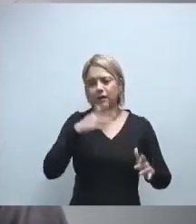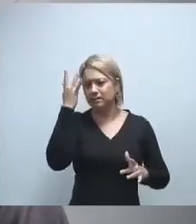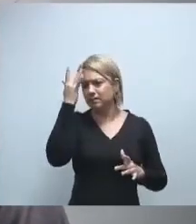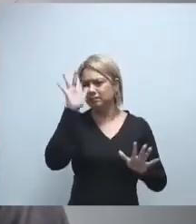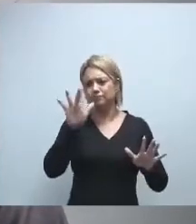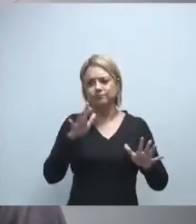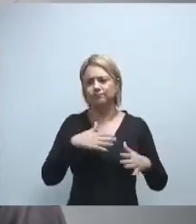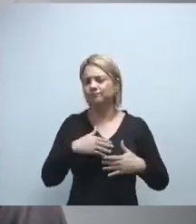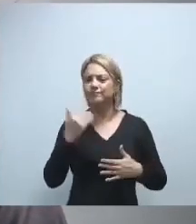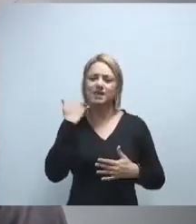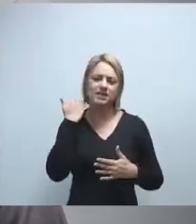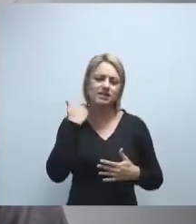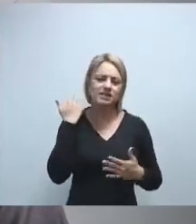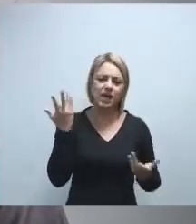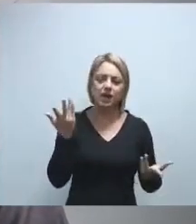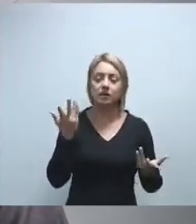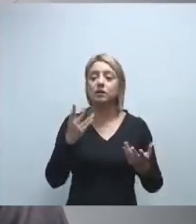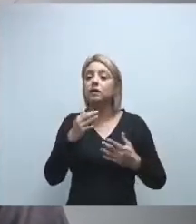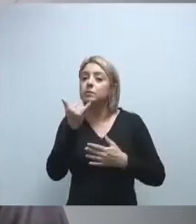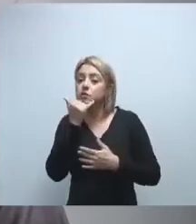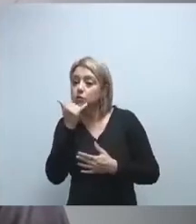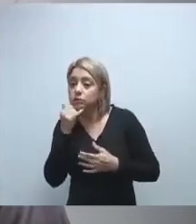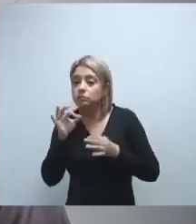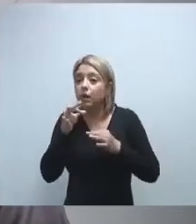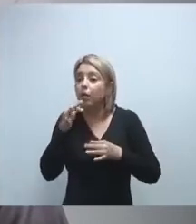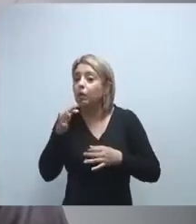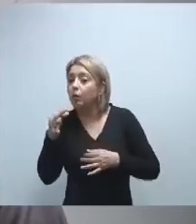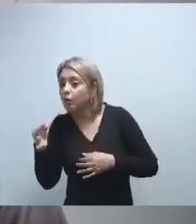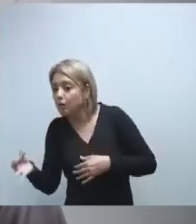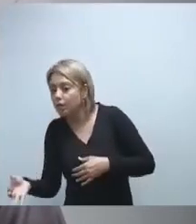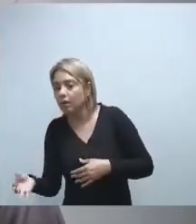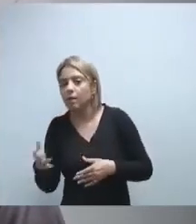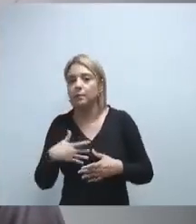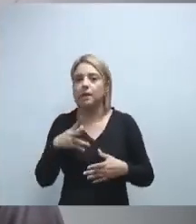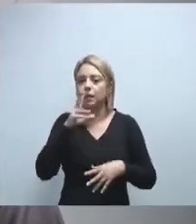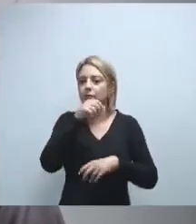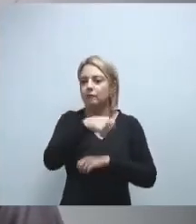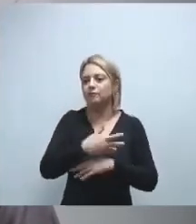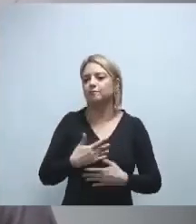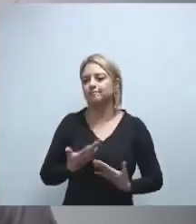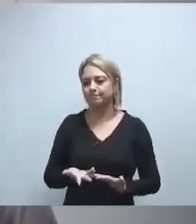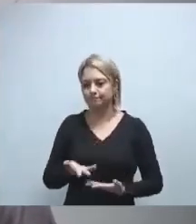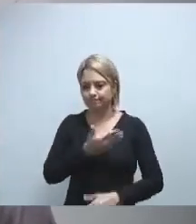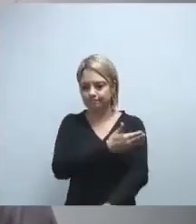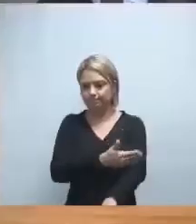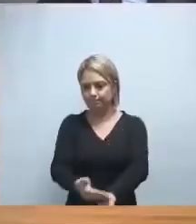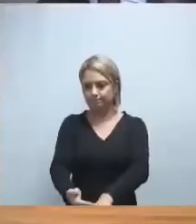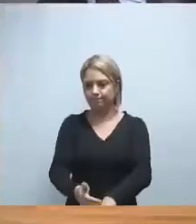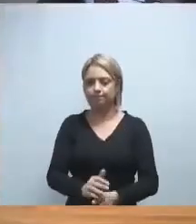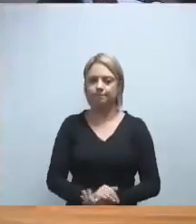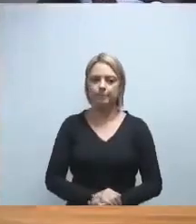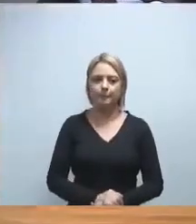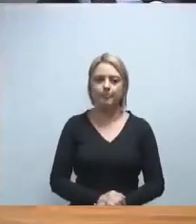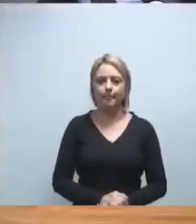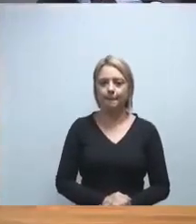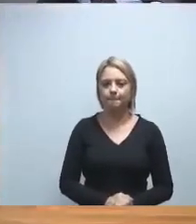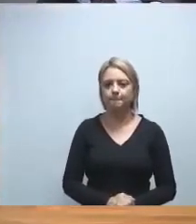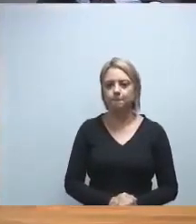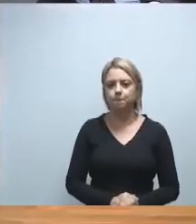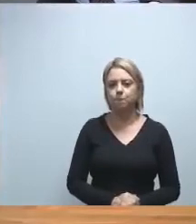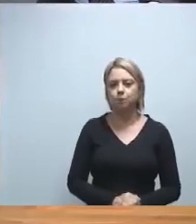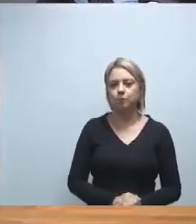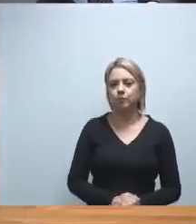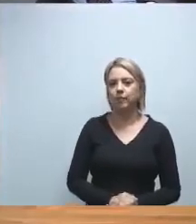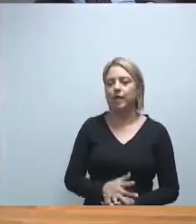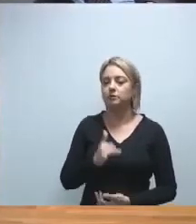e desculpem se eu me alonguei mas é a força do hábito disparada não